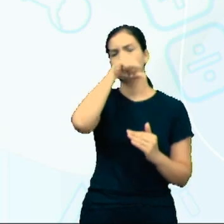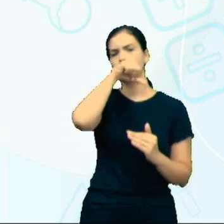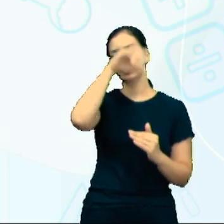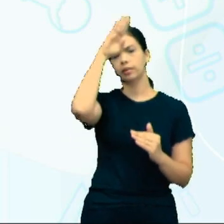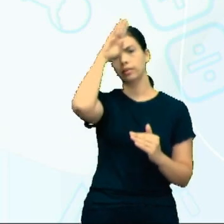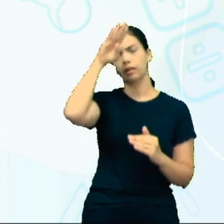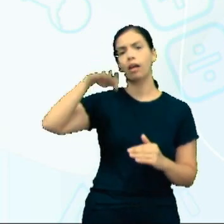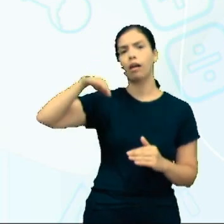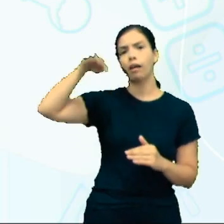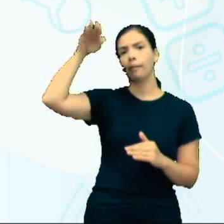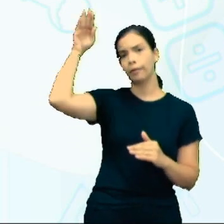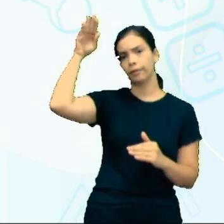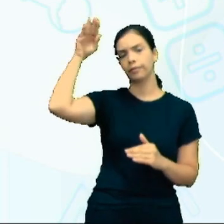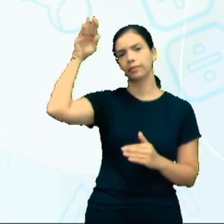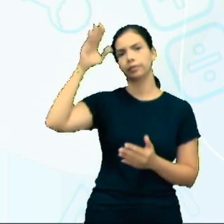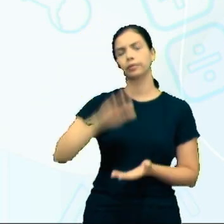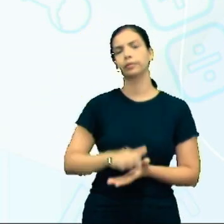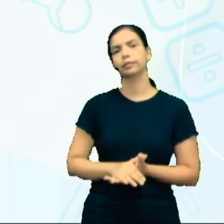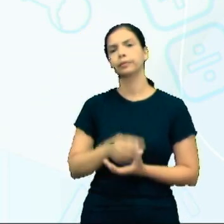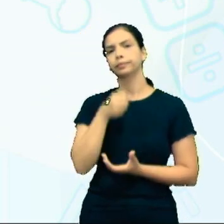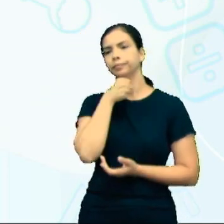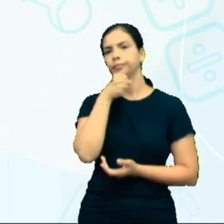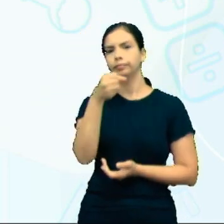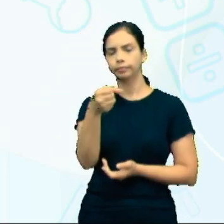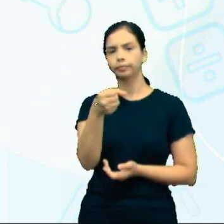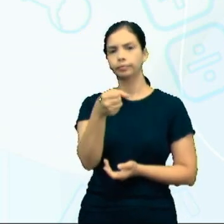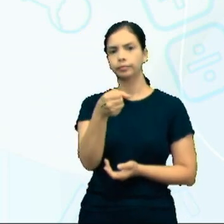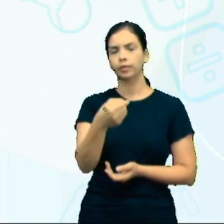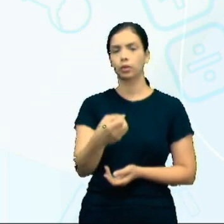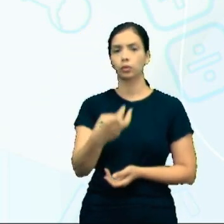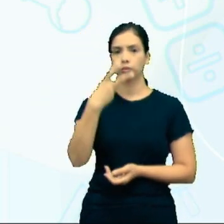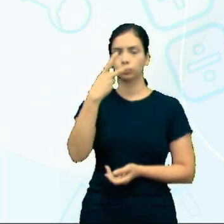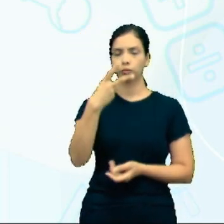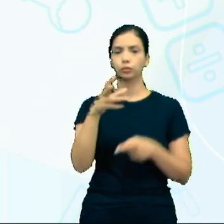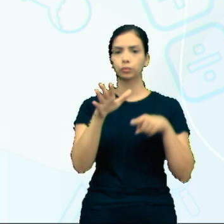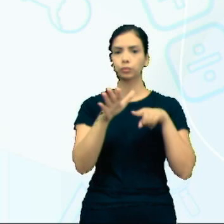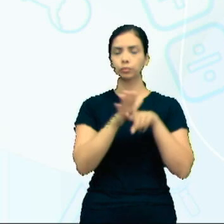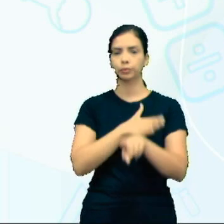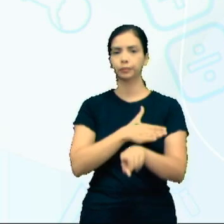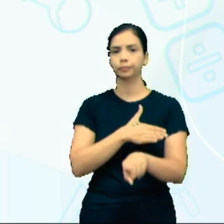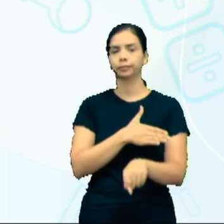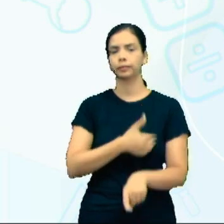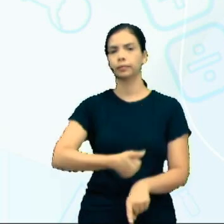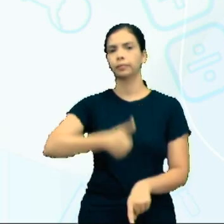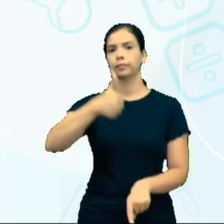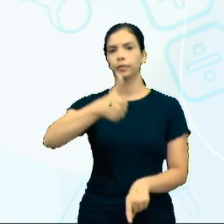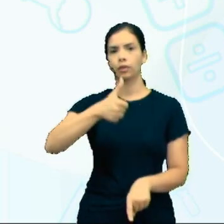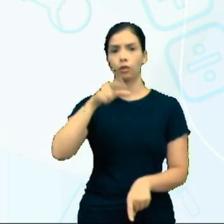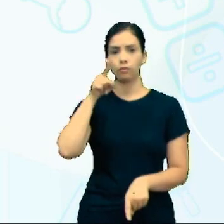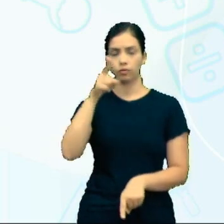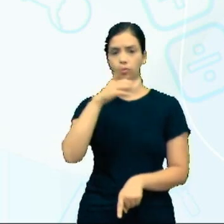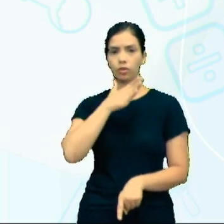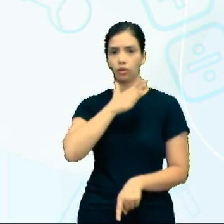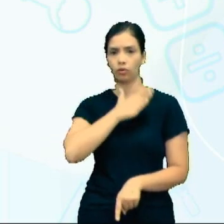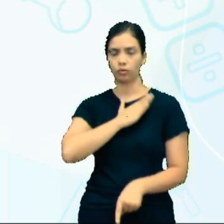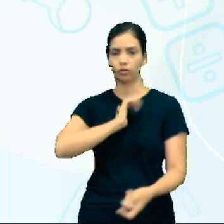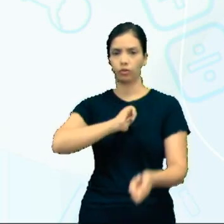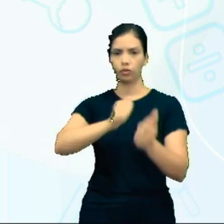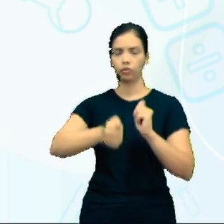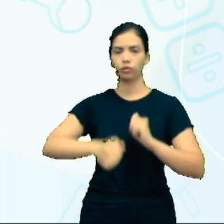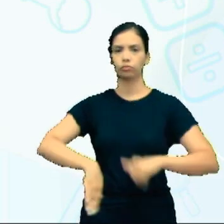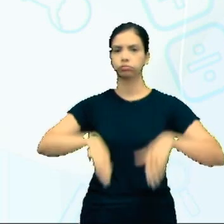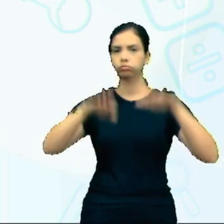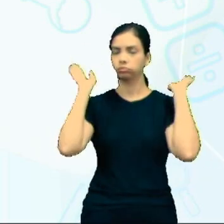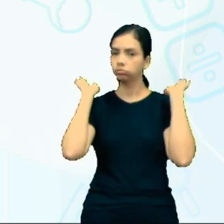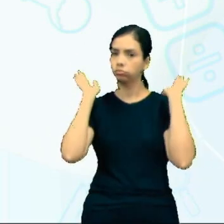E nessa entrevista, vocês vão fazer essas duas perguntas, que são: Você gosta de esporte de alto rendimento?